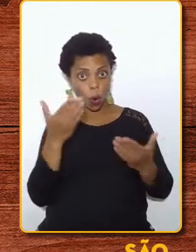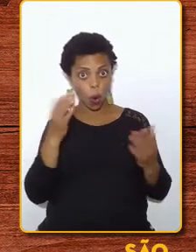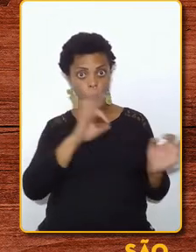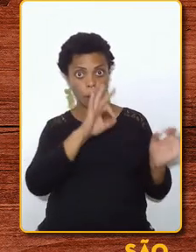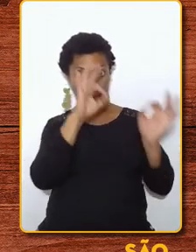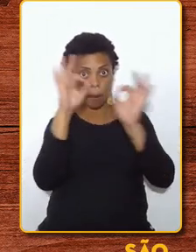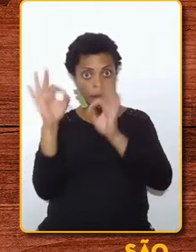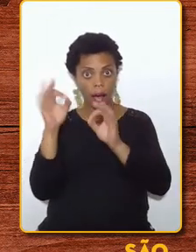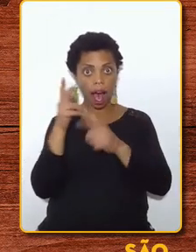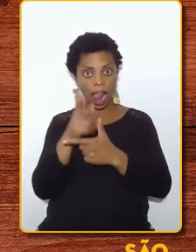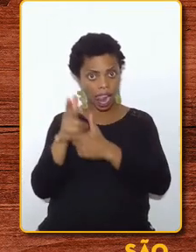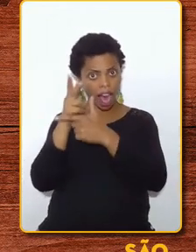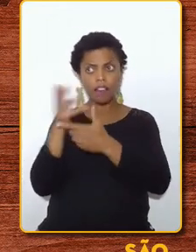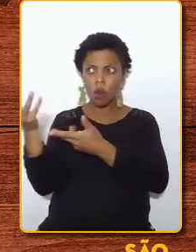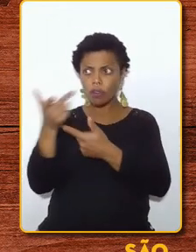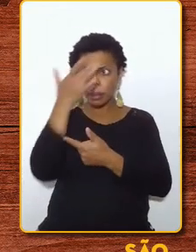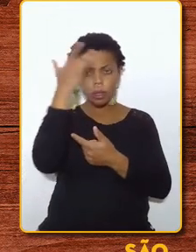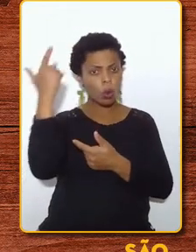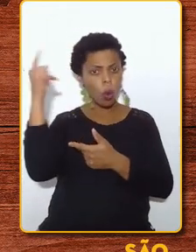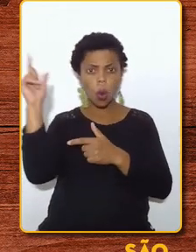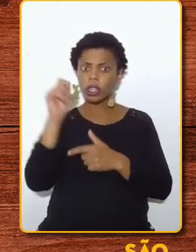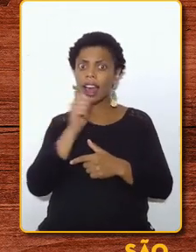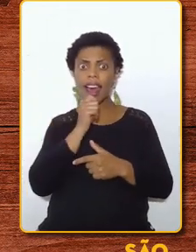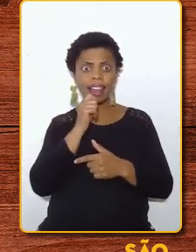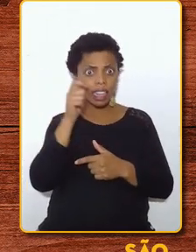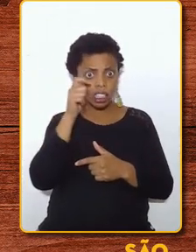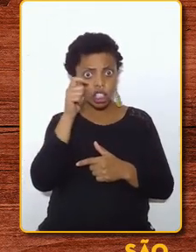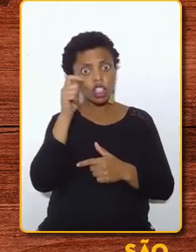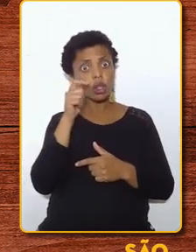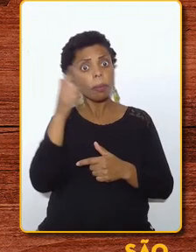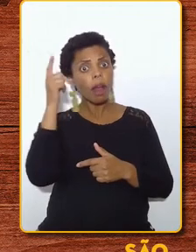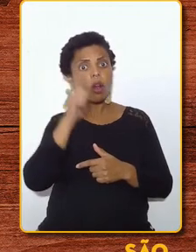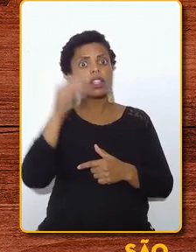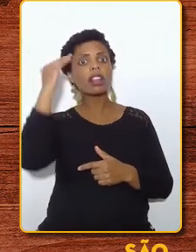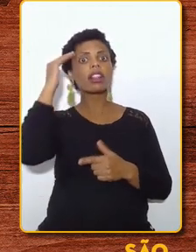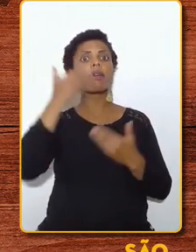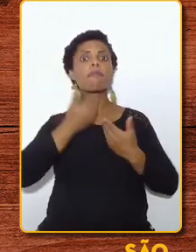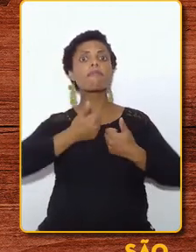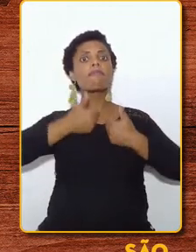melhor a situação que a gente está vivendo em relação à questão